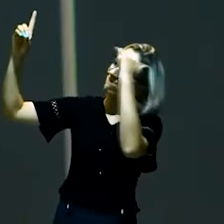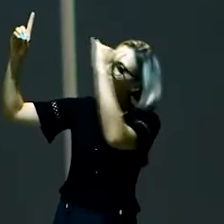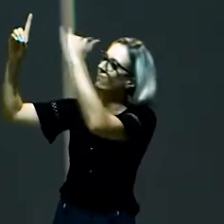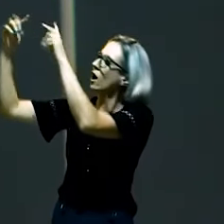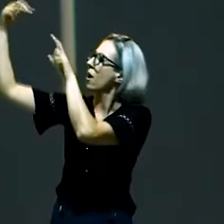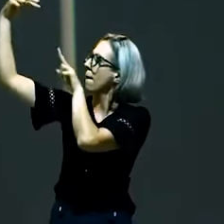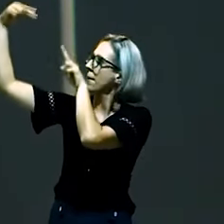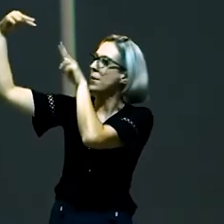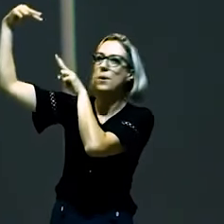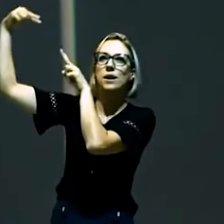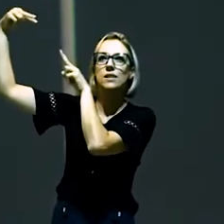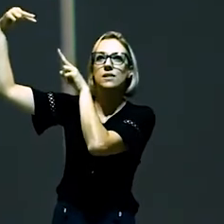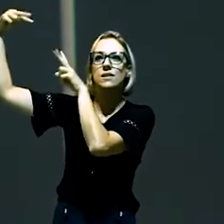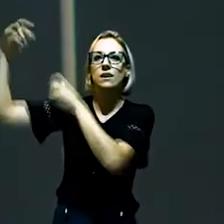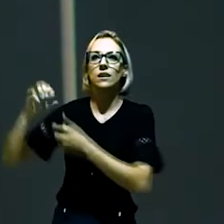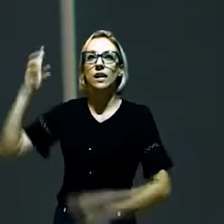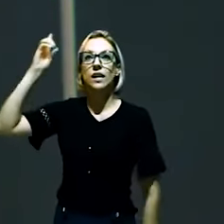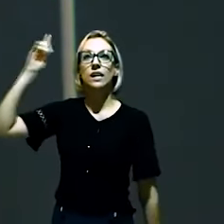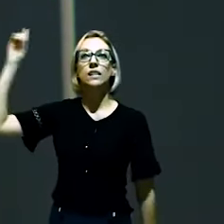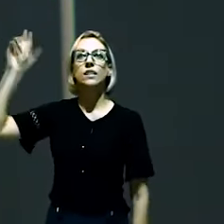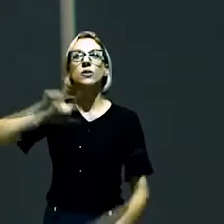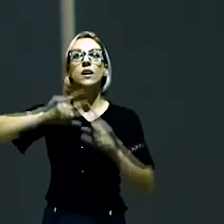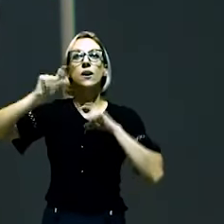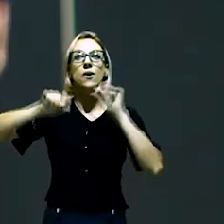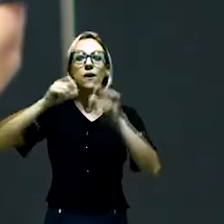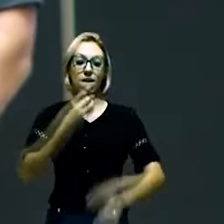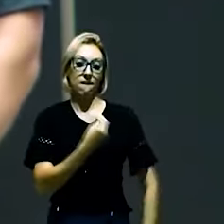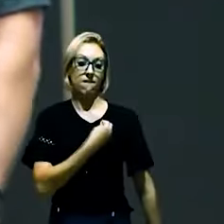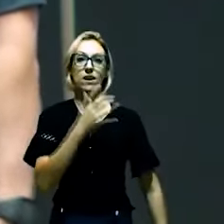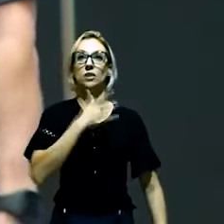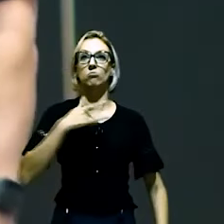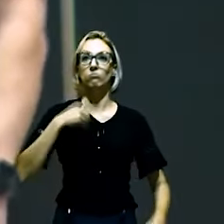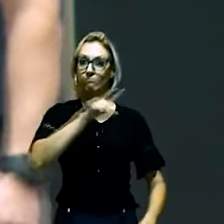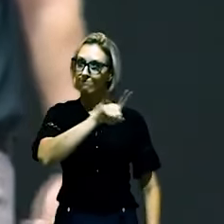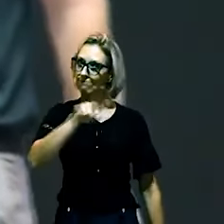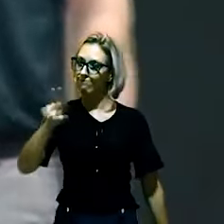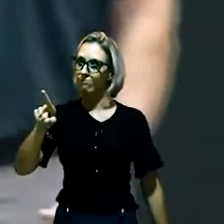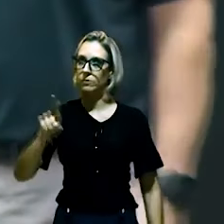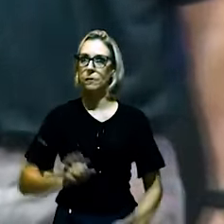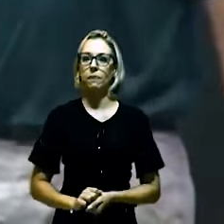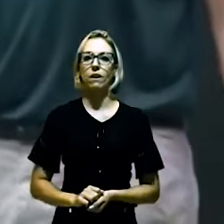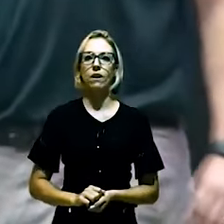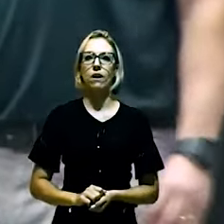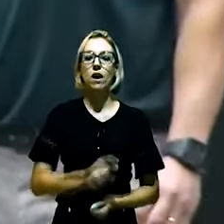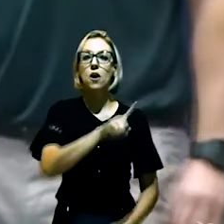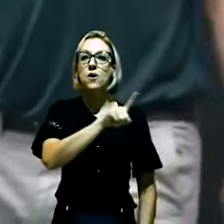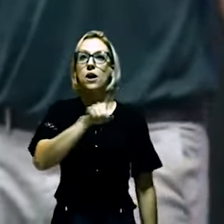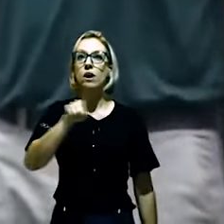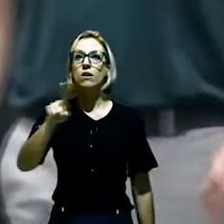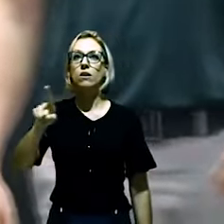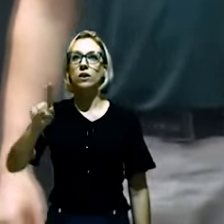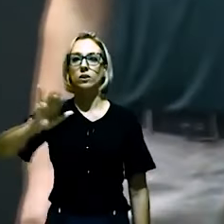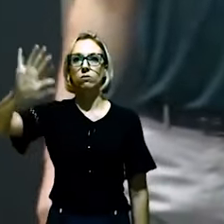Deus tem vida e saúde para você. Eu convido a você que está aí na nave da igreja a estender as suas